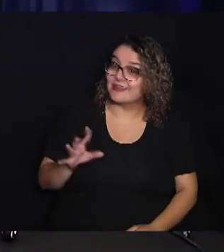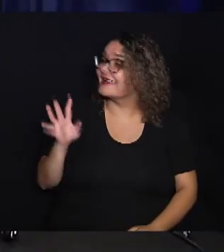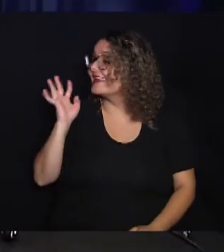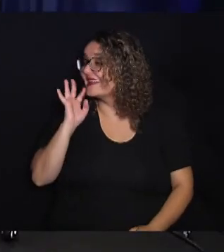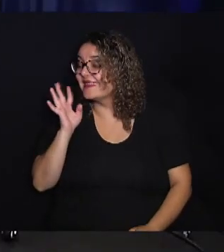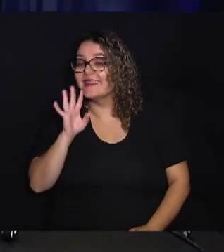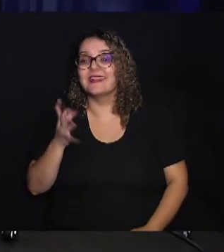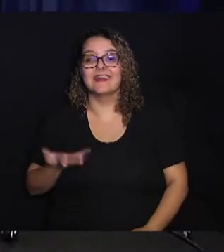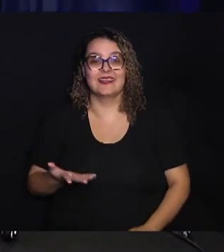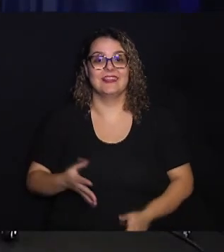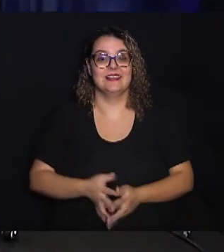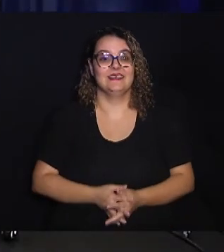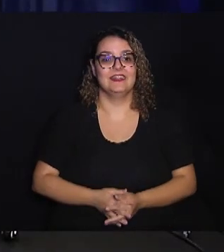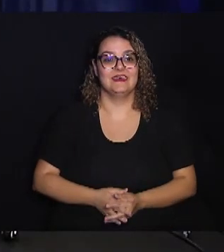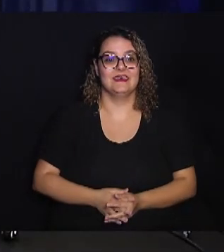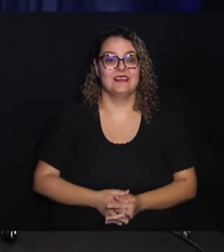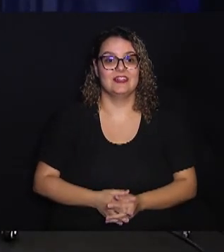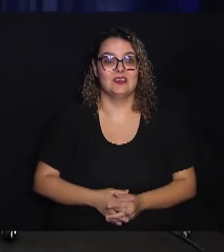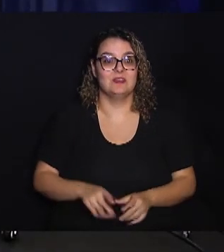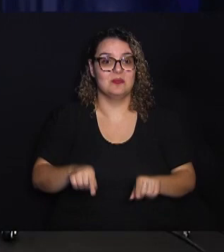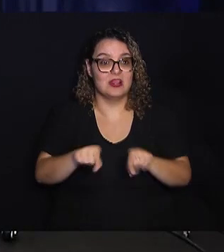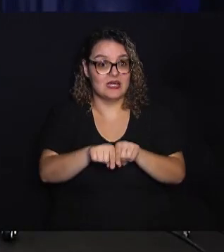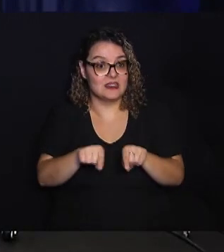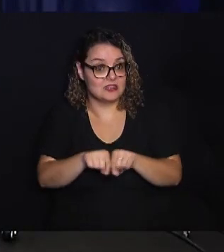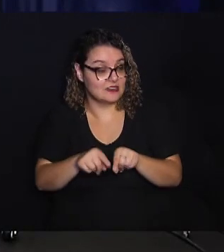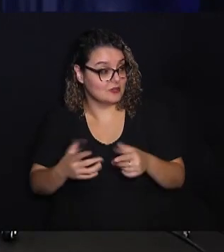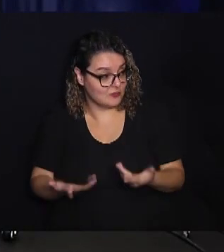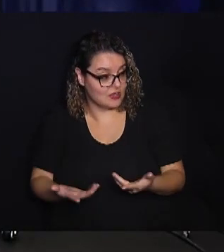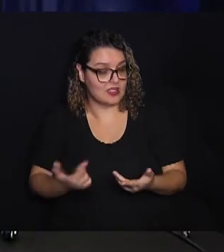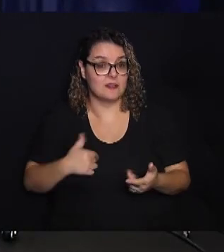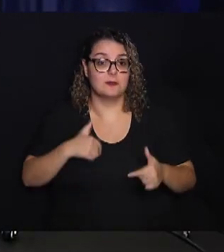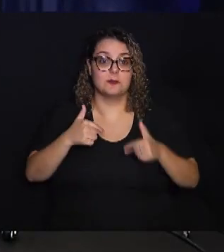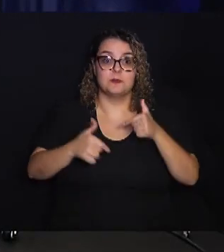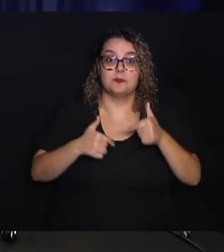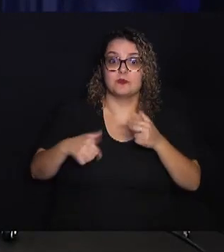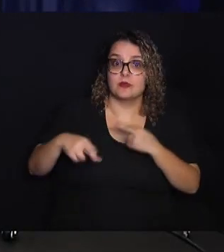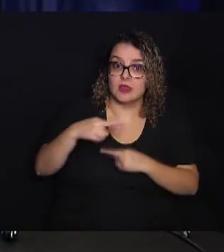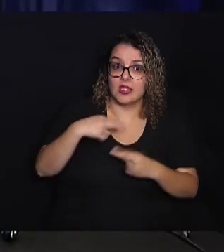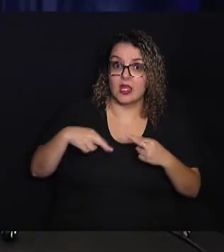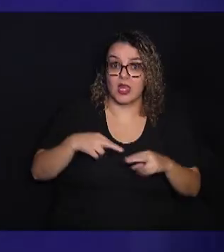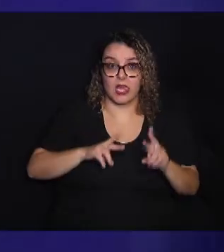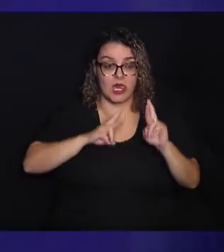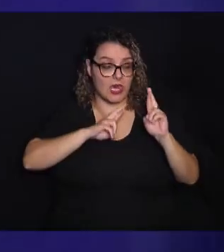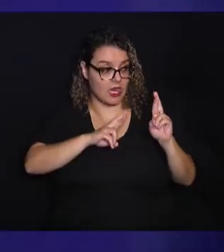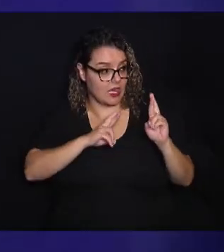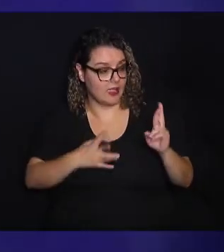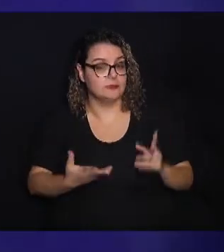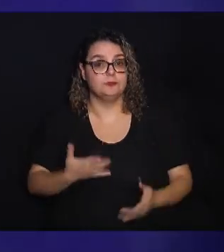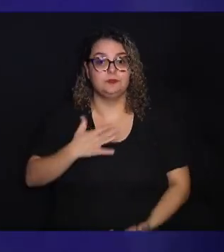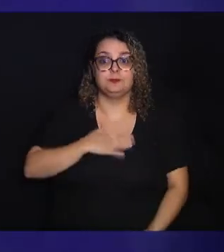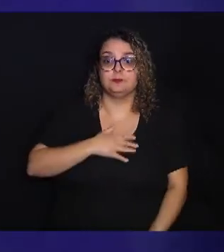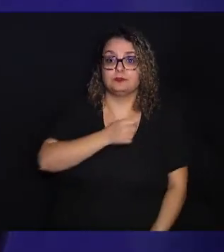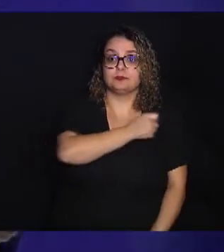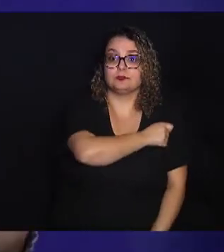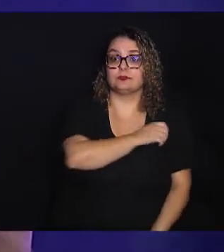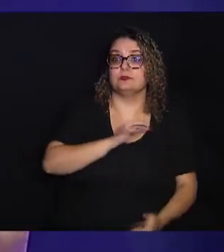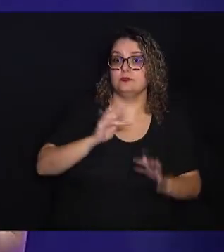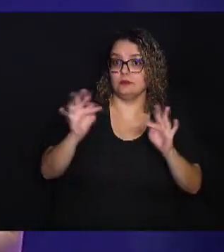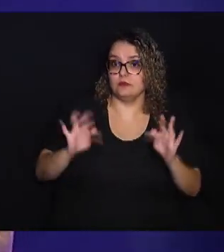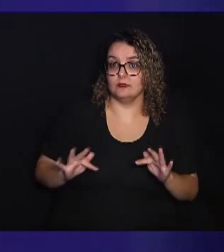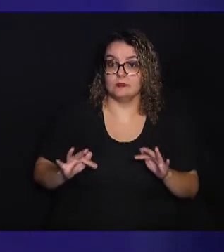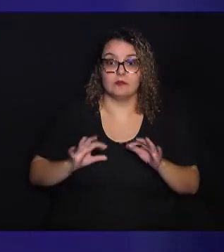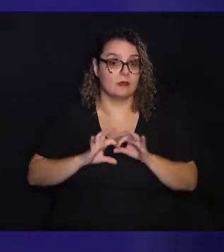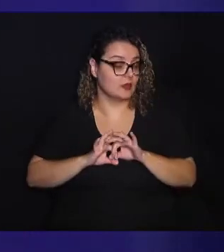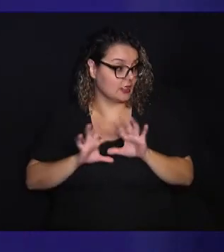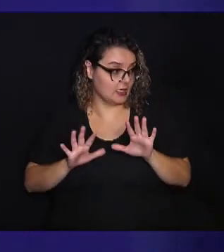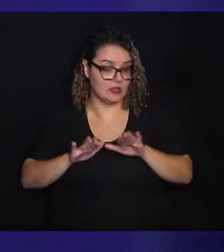Né? E por outro lado, né, eu trabalho muito essa questão da expectativa. O meu aluno está feliz, ele está à vontade